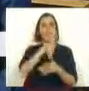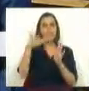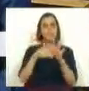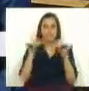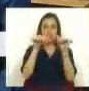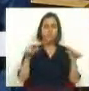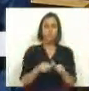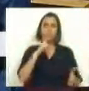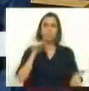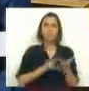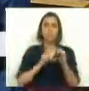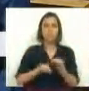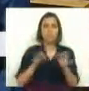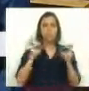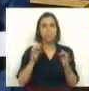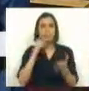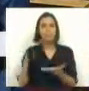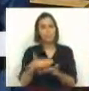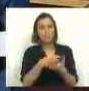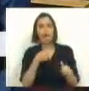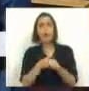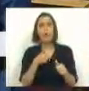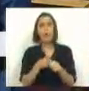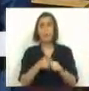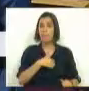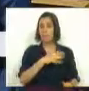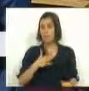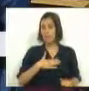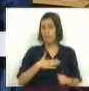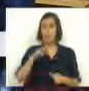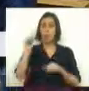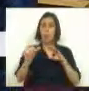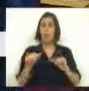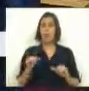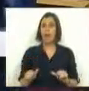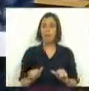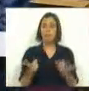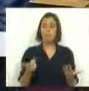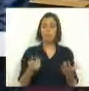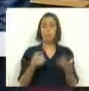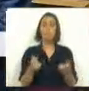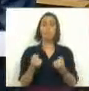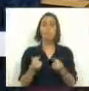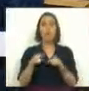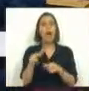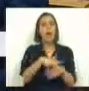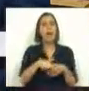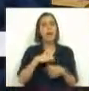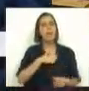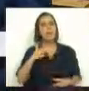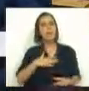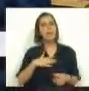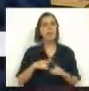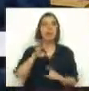sistemas efetivos de monitorização e acompanhamento das empresas locais. A racionalização do setor